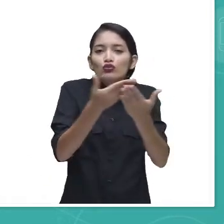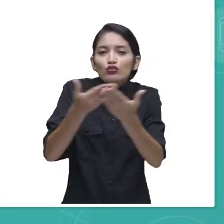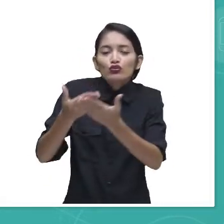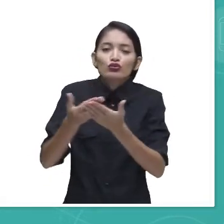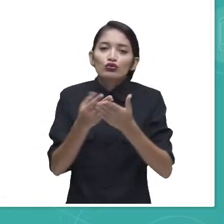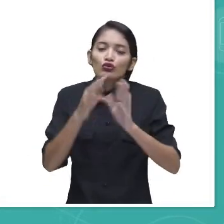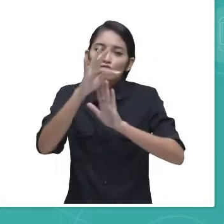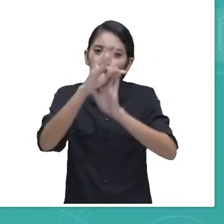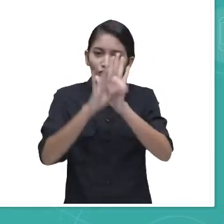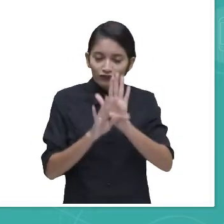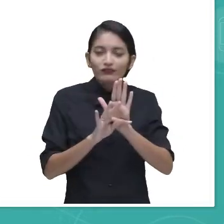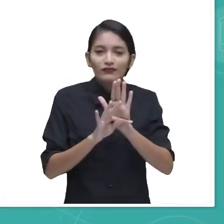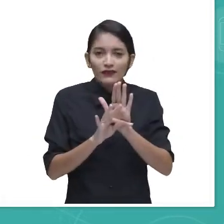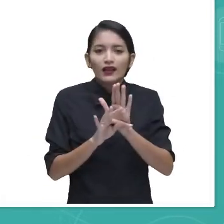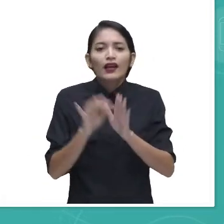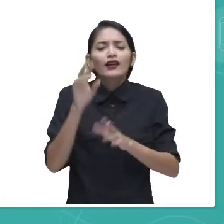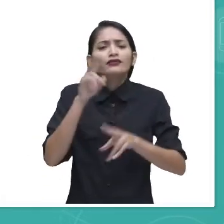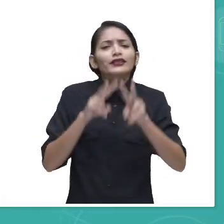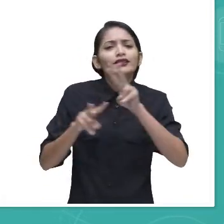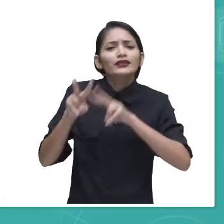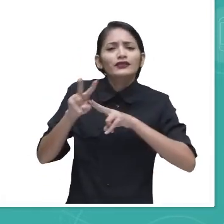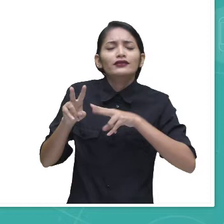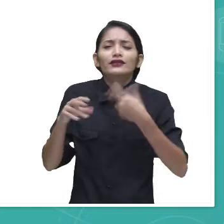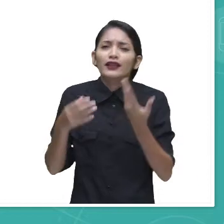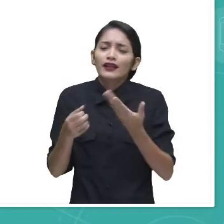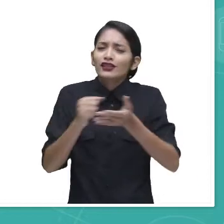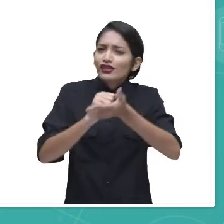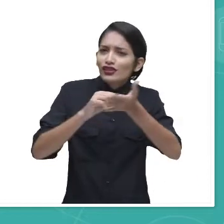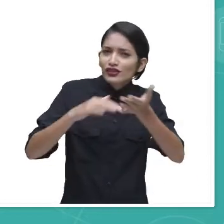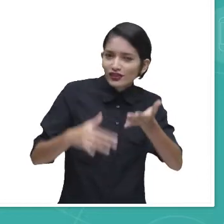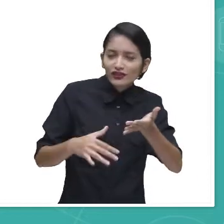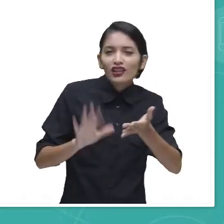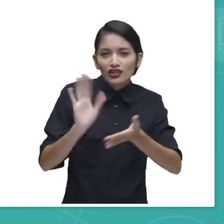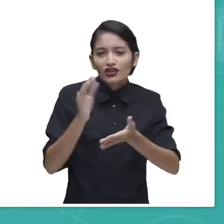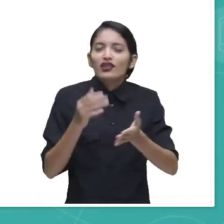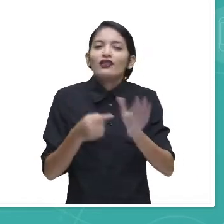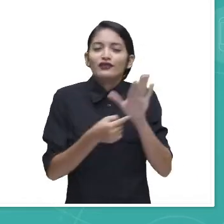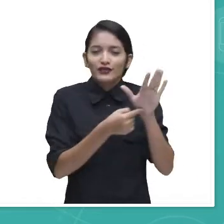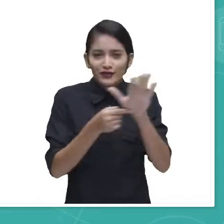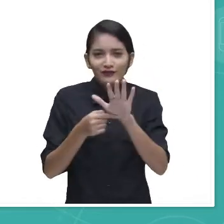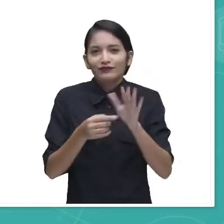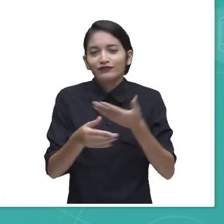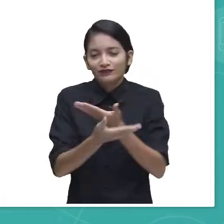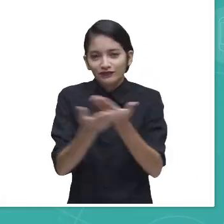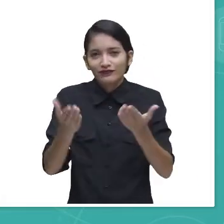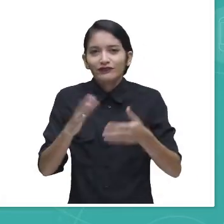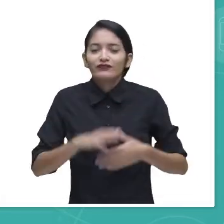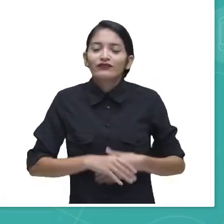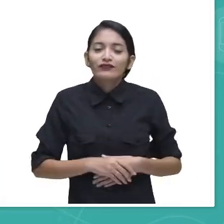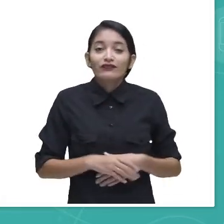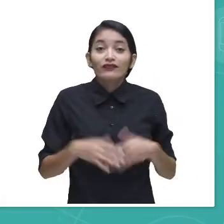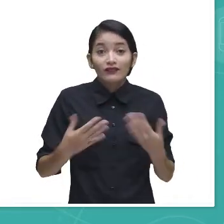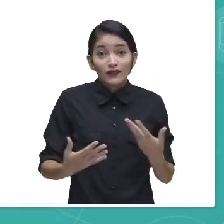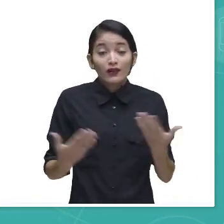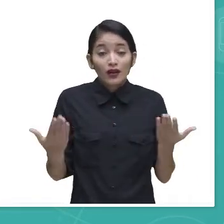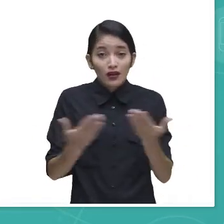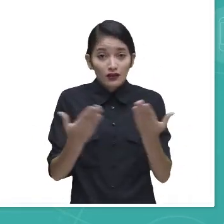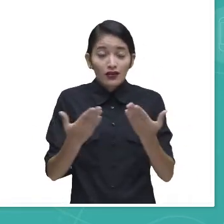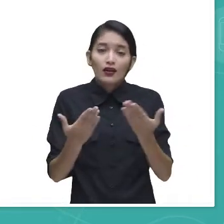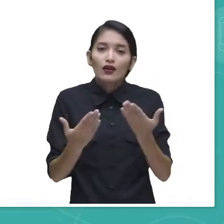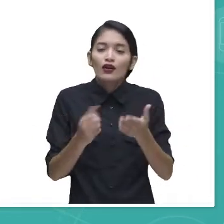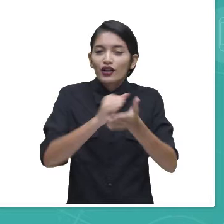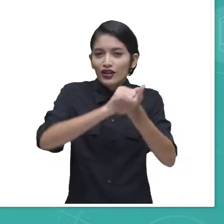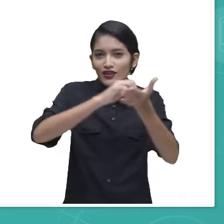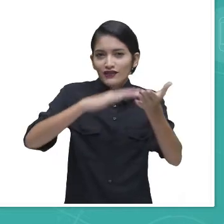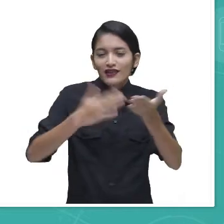textuais. A gente vai rever aí os exercícios, tá, que foi passado para vocês. Então a gente vai para a nossa